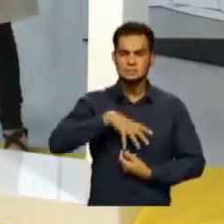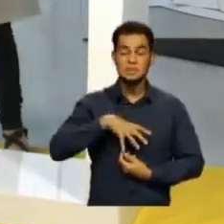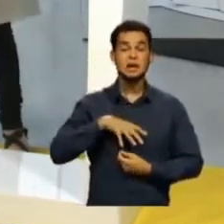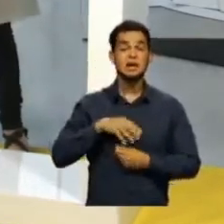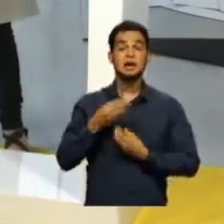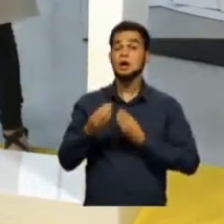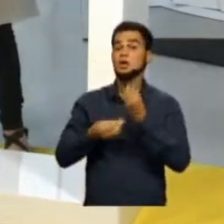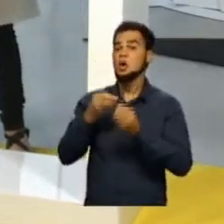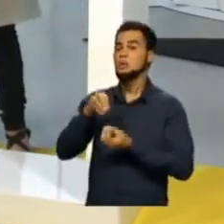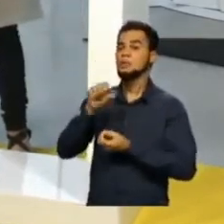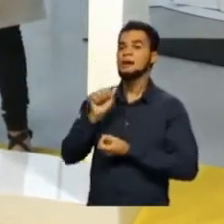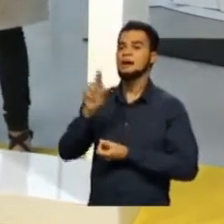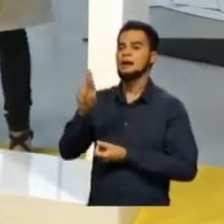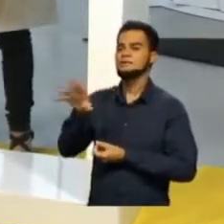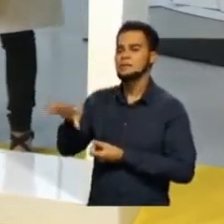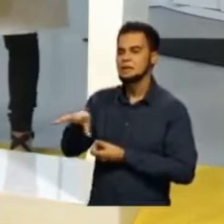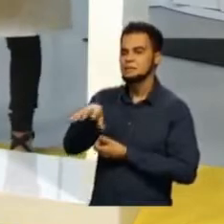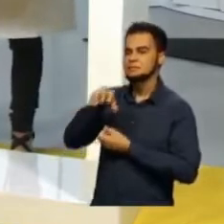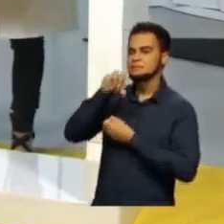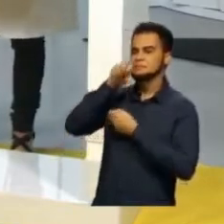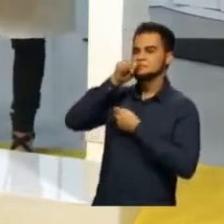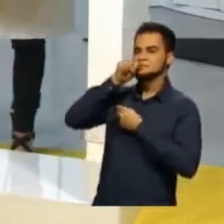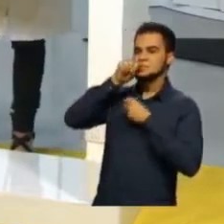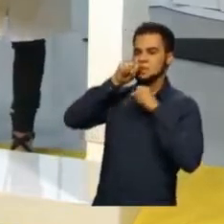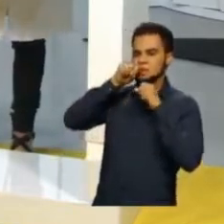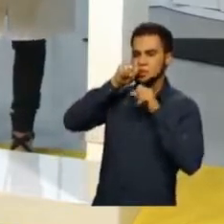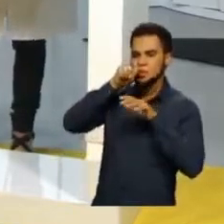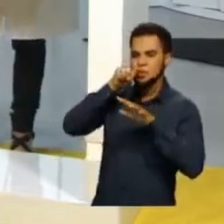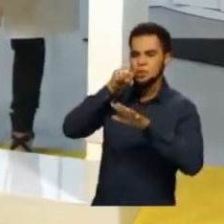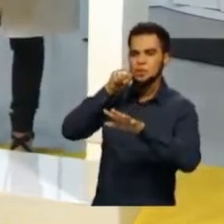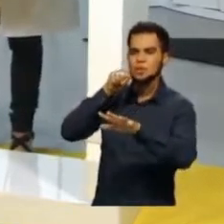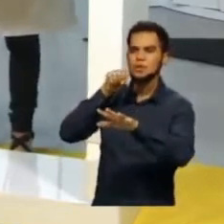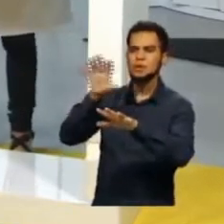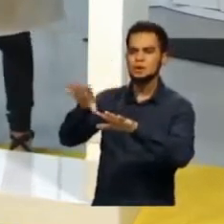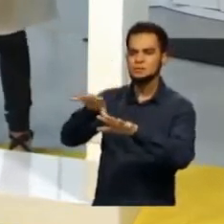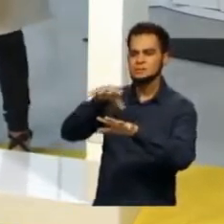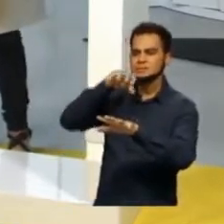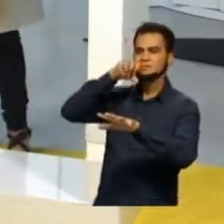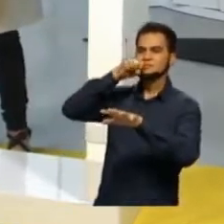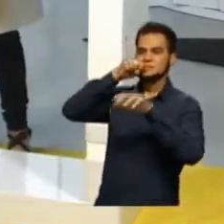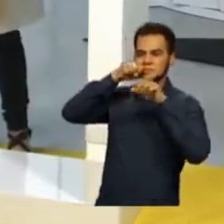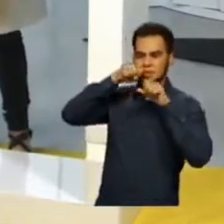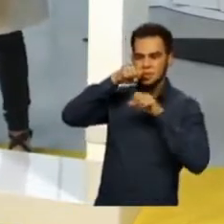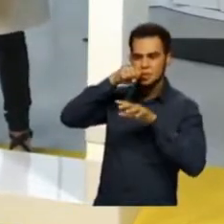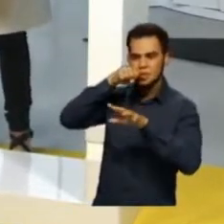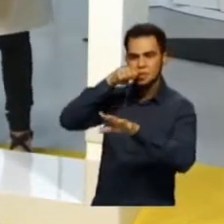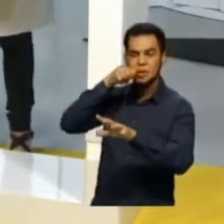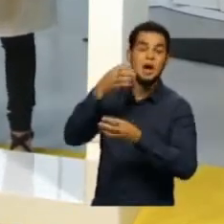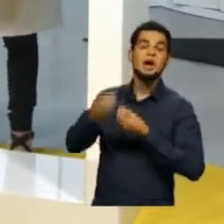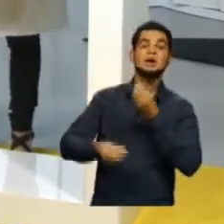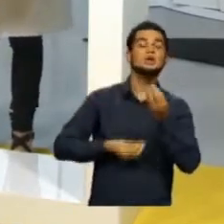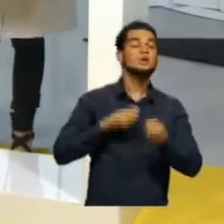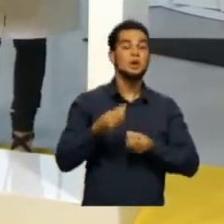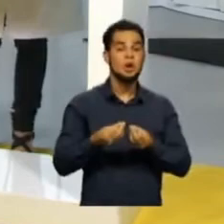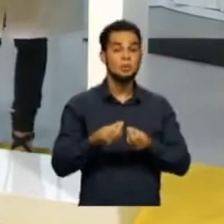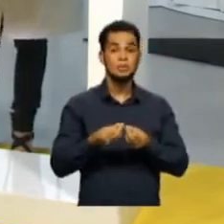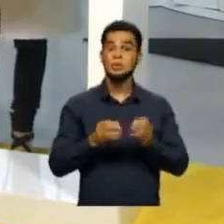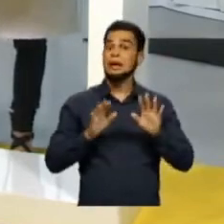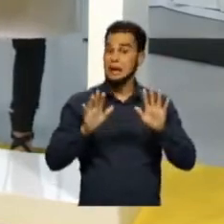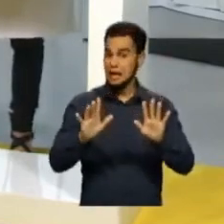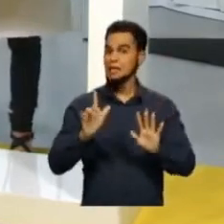ar para os pulmões e à saída de ar. Na verdade, nós temos a respiração celular,